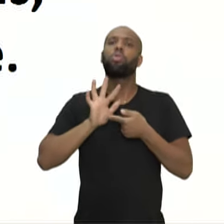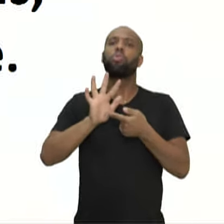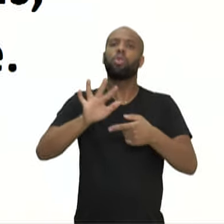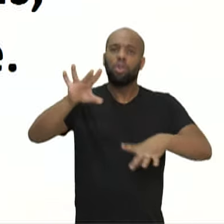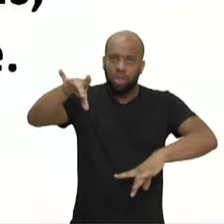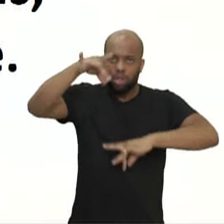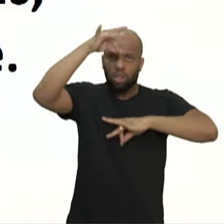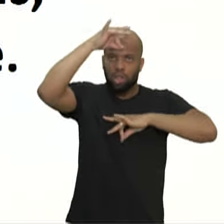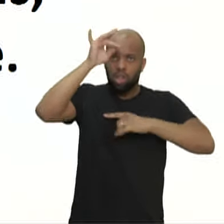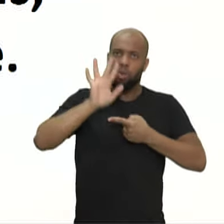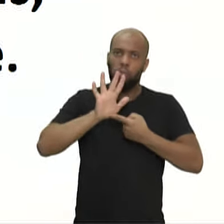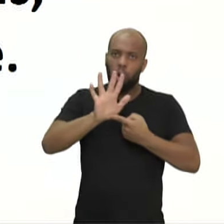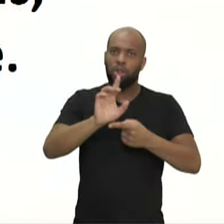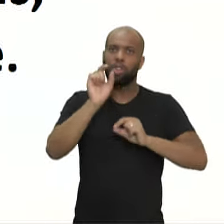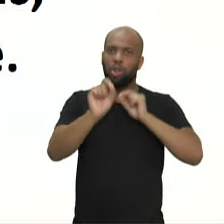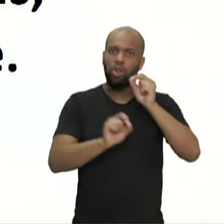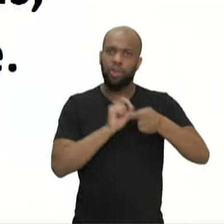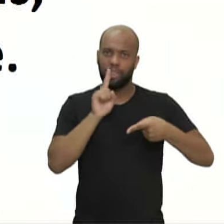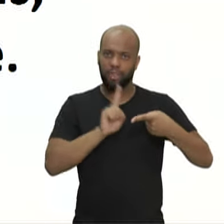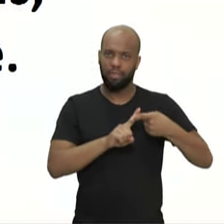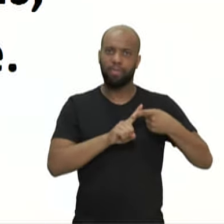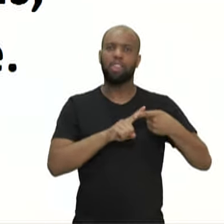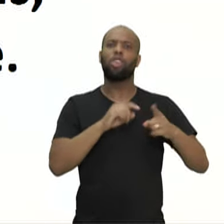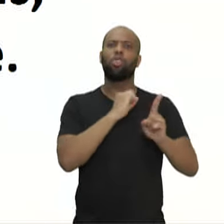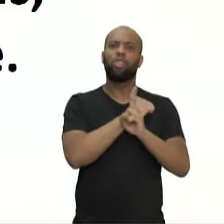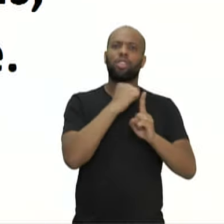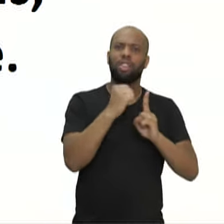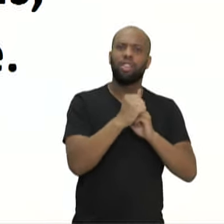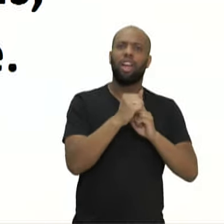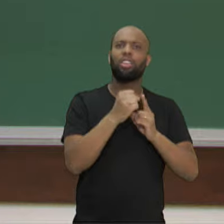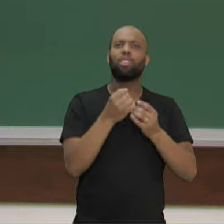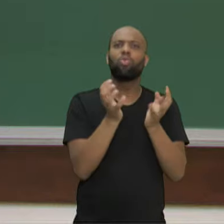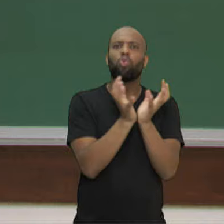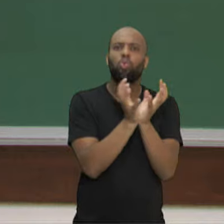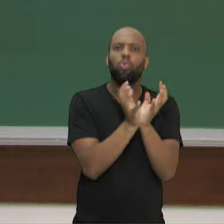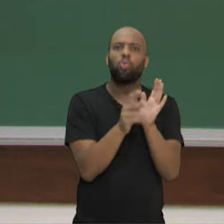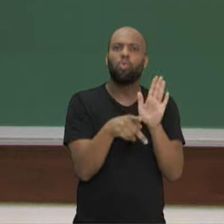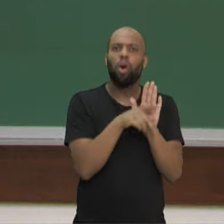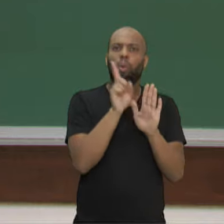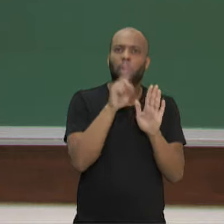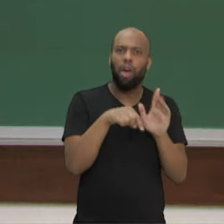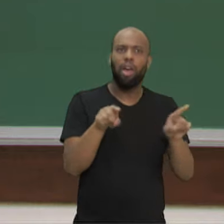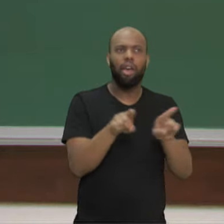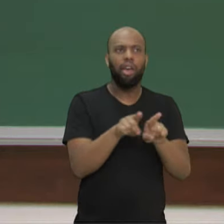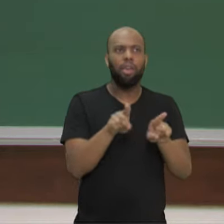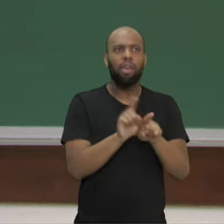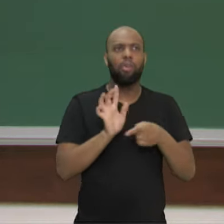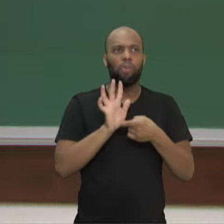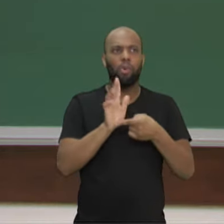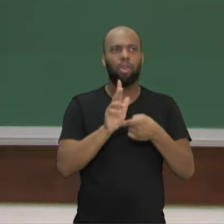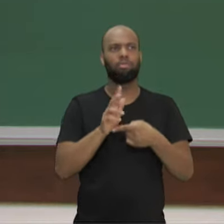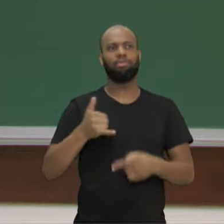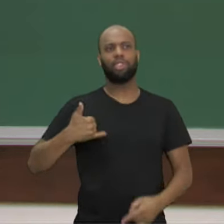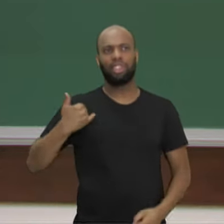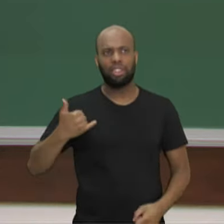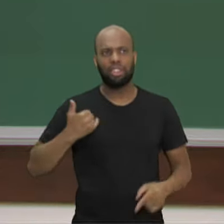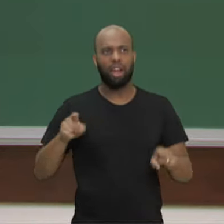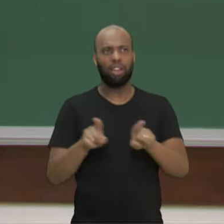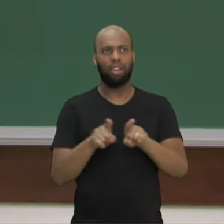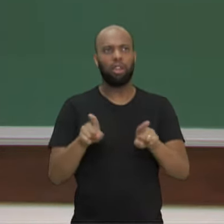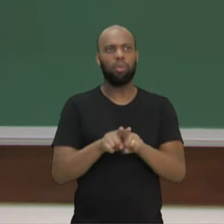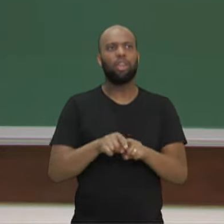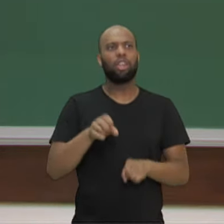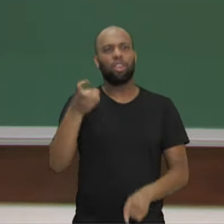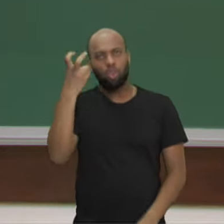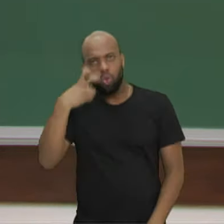condições sociais, econômicas, culturais, de idade, de personalidade. Então, com o figurino, eu vou trazer